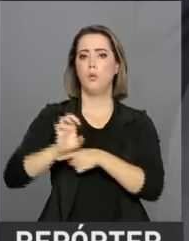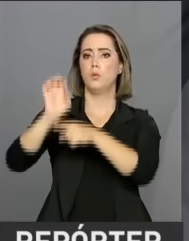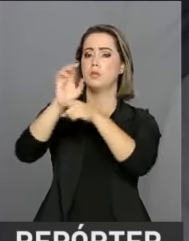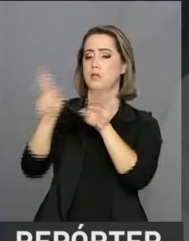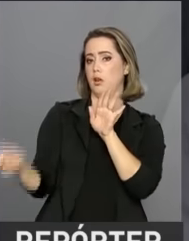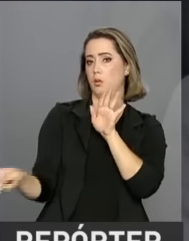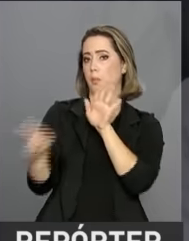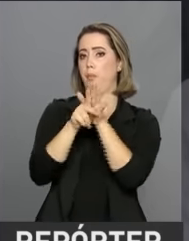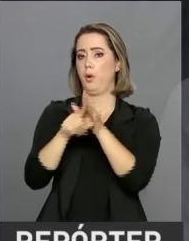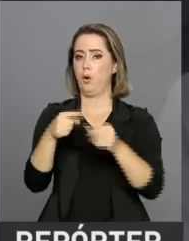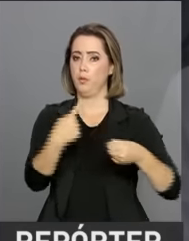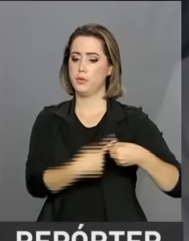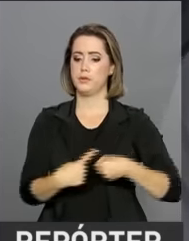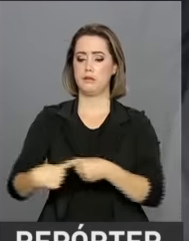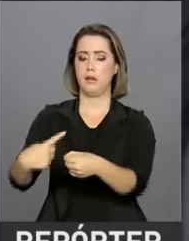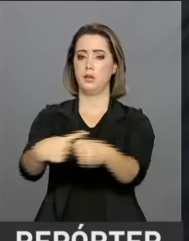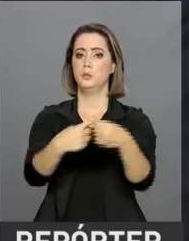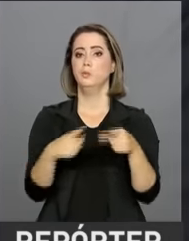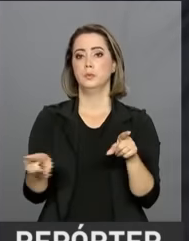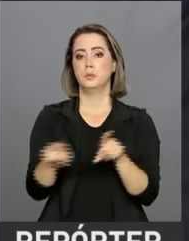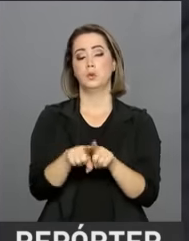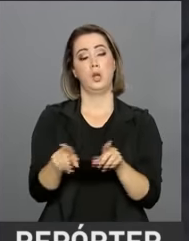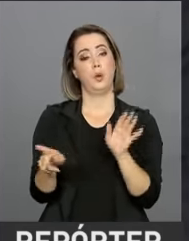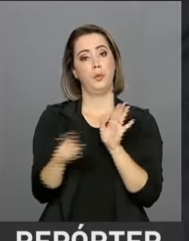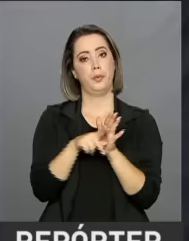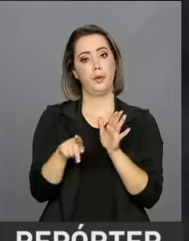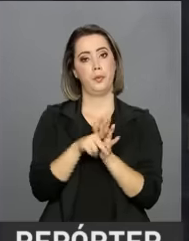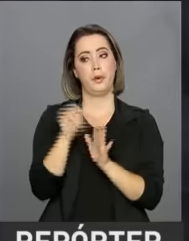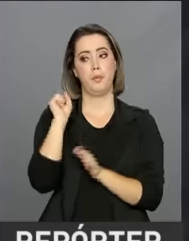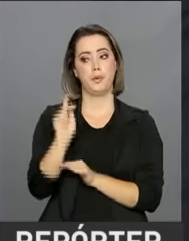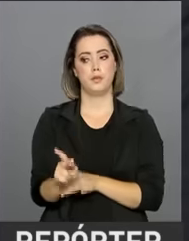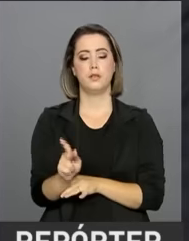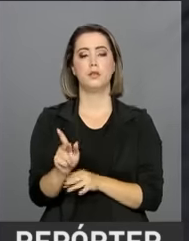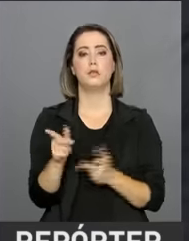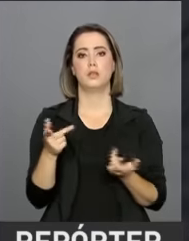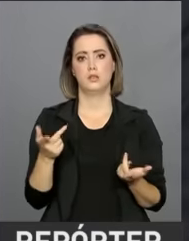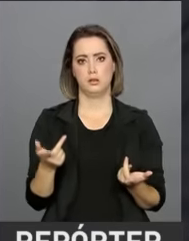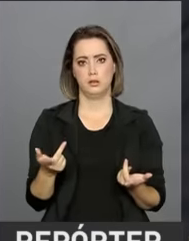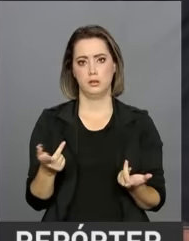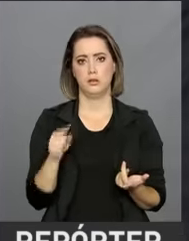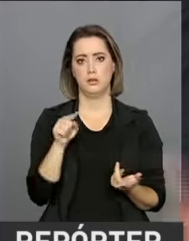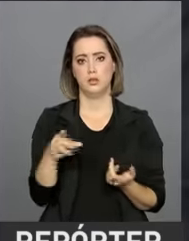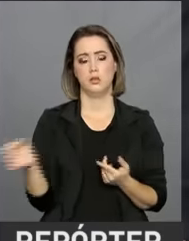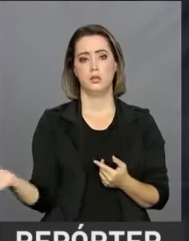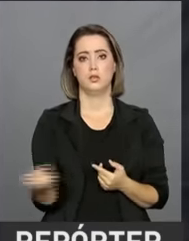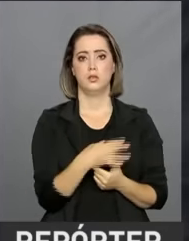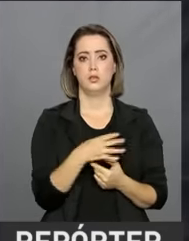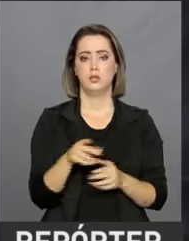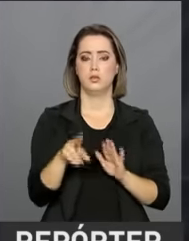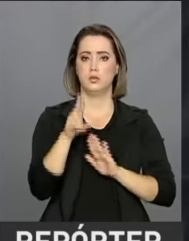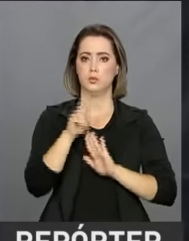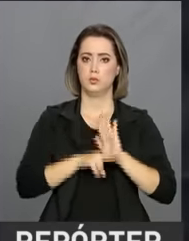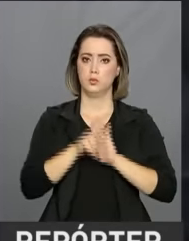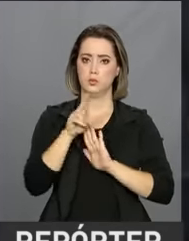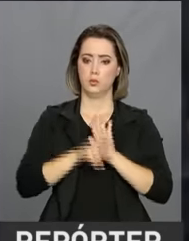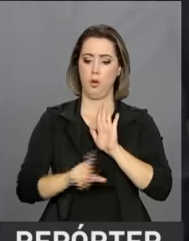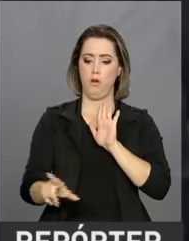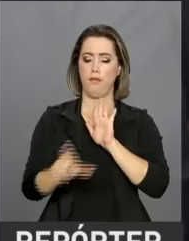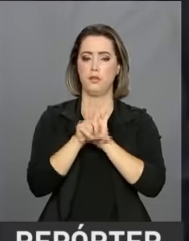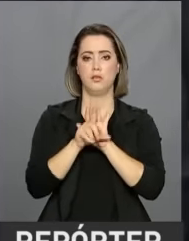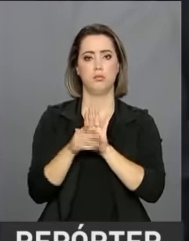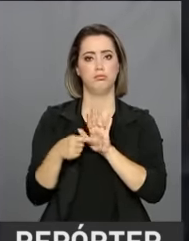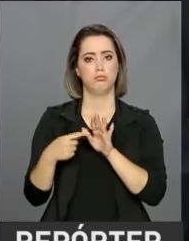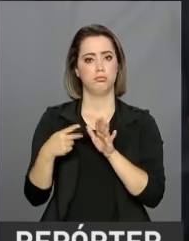municípios que tem também seus sistemas previdenciários a edição de normas relativas a essa